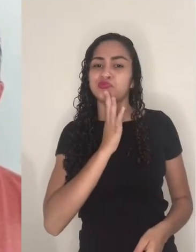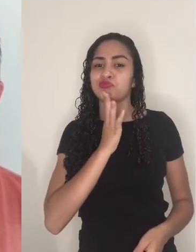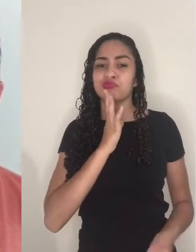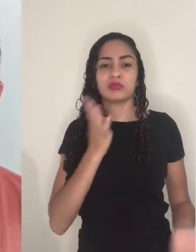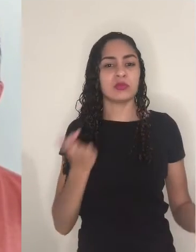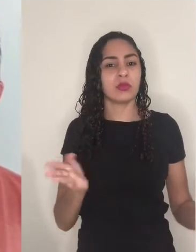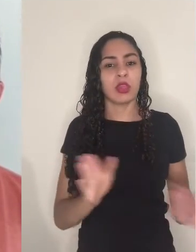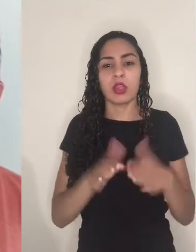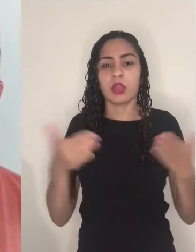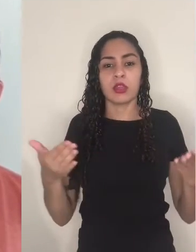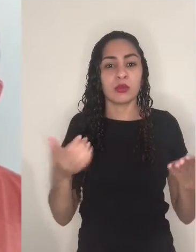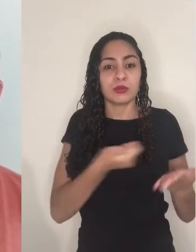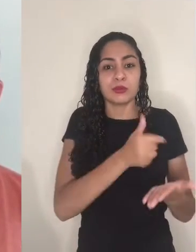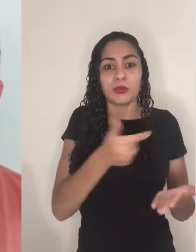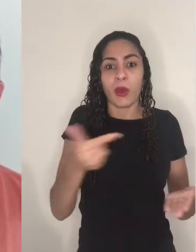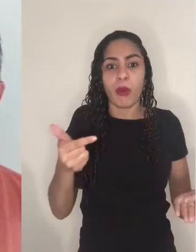causa.